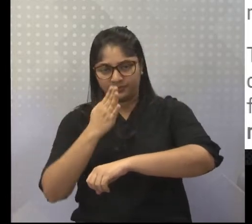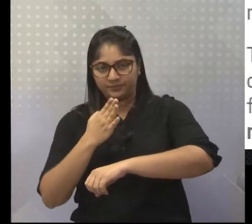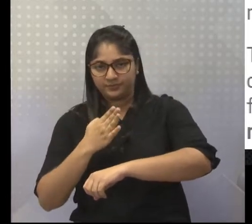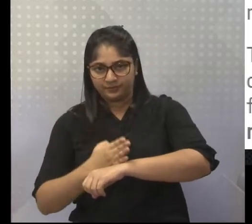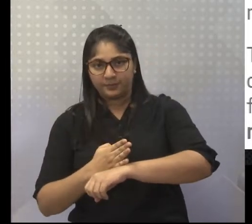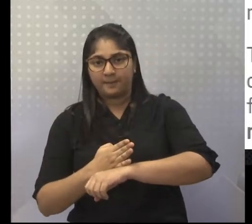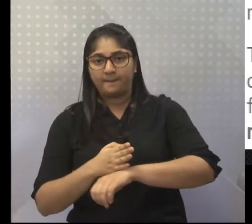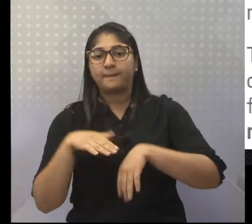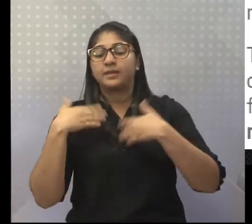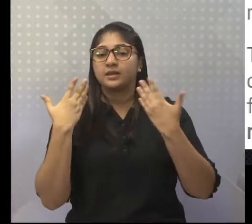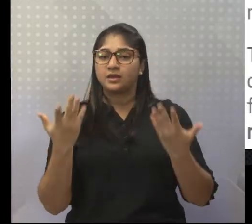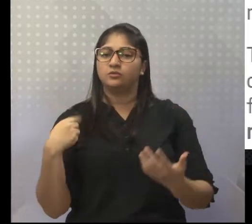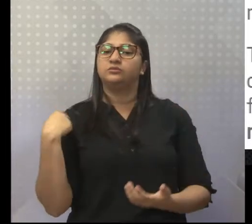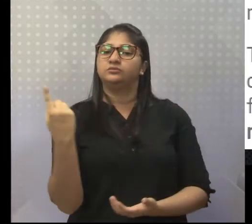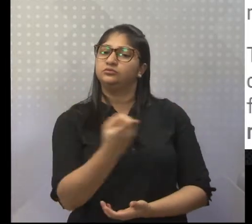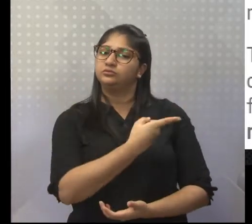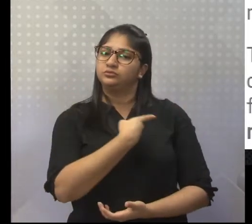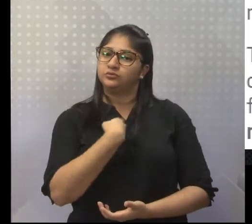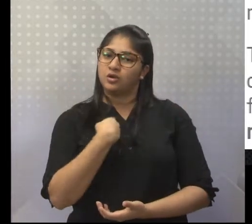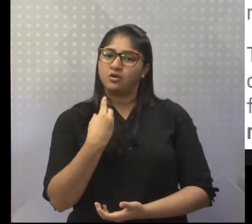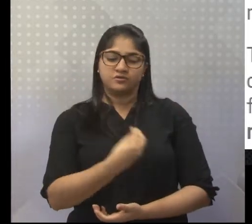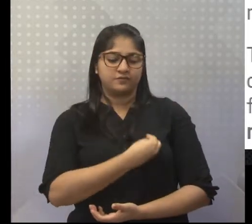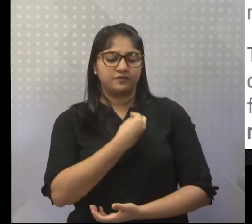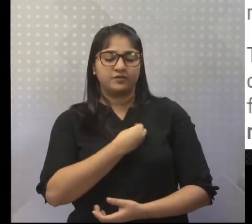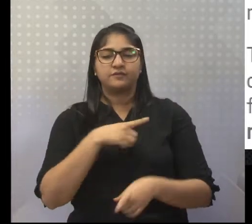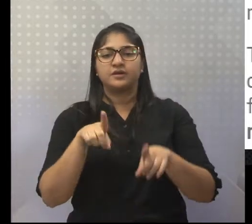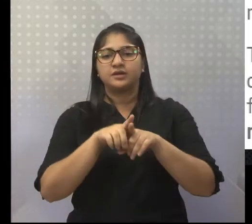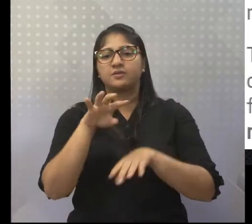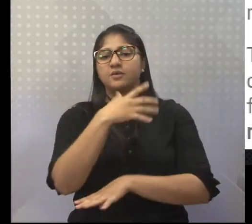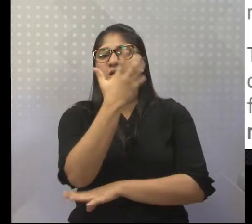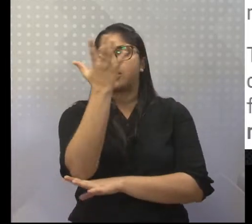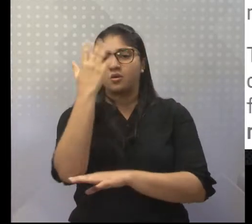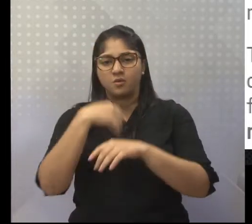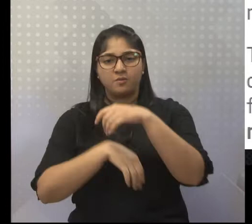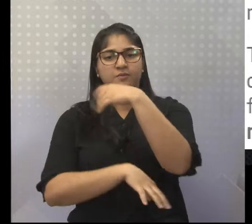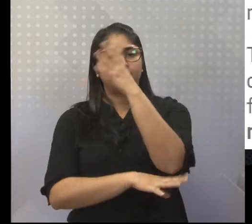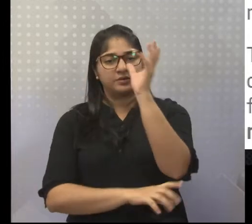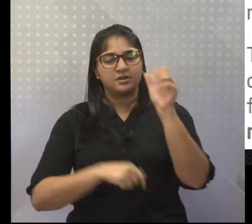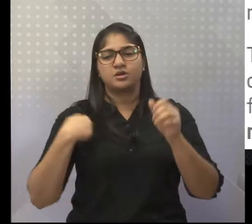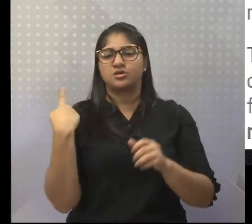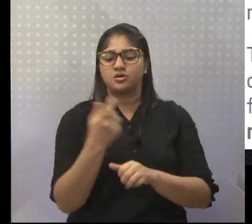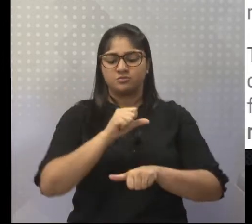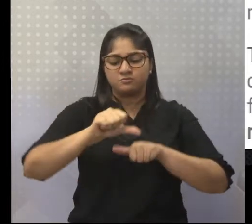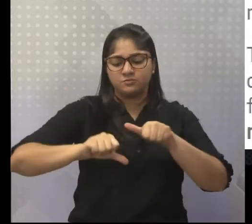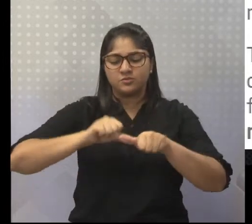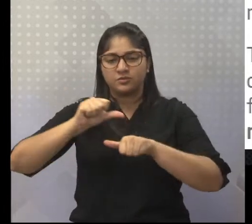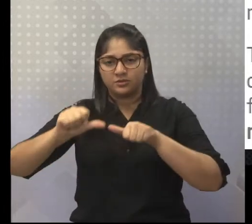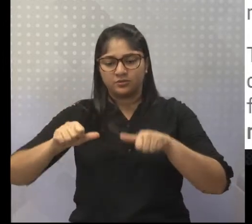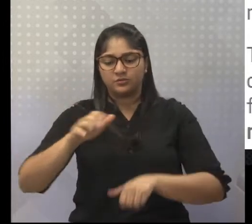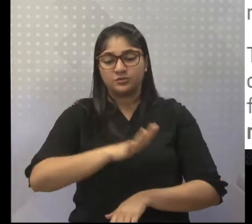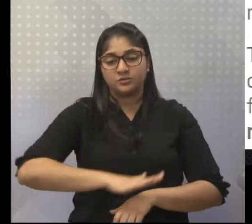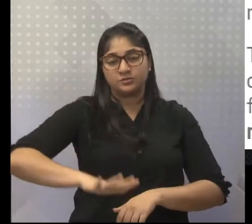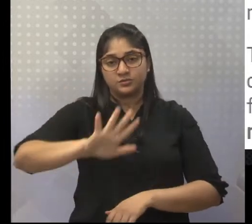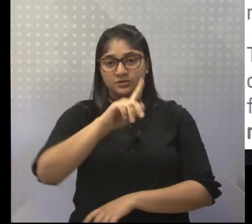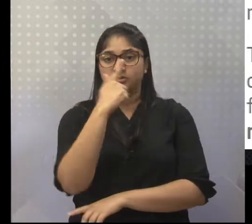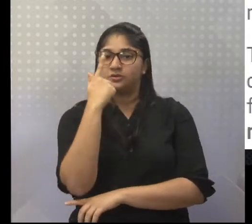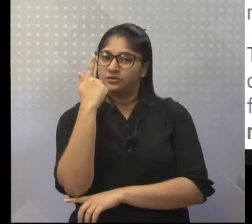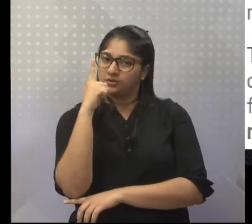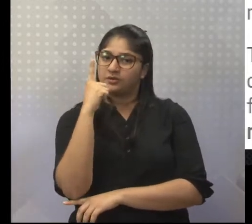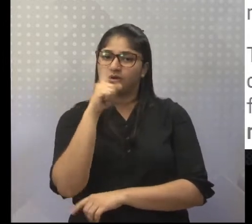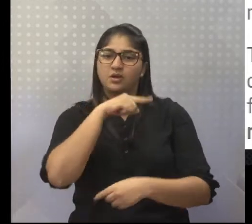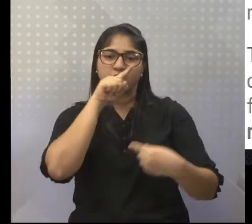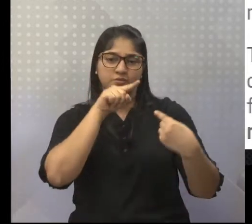trata-se da camada que os seres humanos ea natureza constrói e reconstrói o espaço geográfico que é um